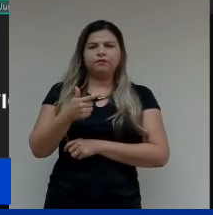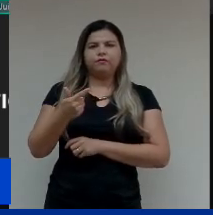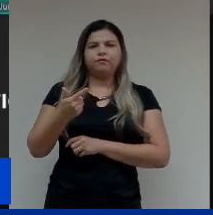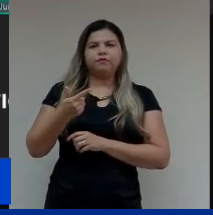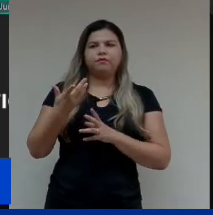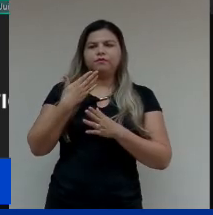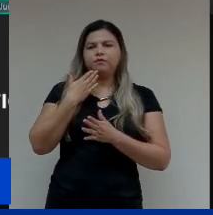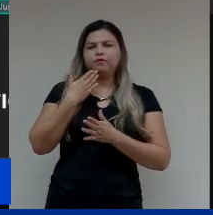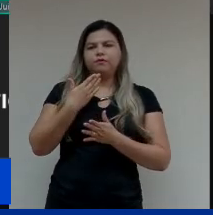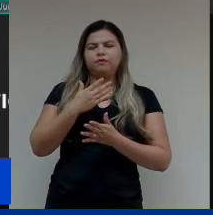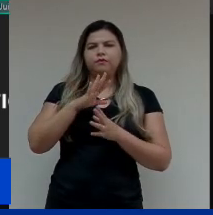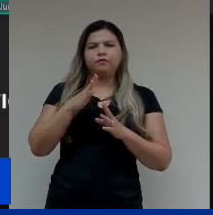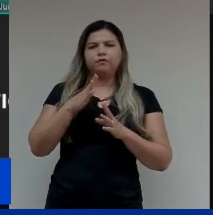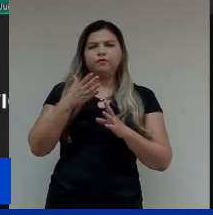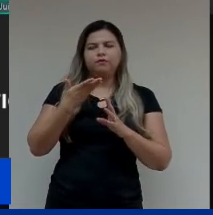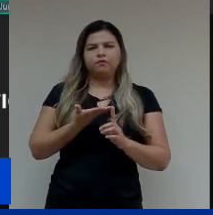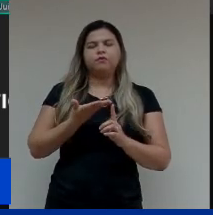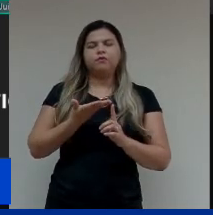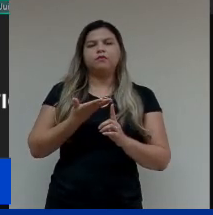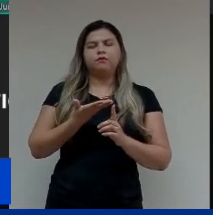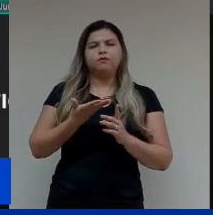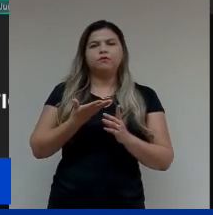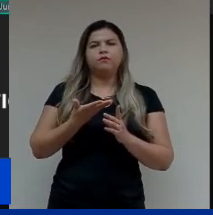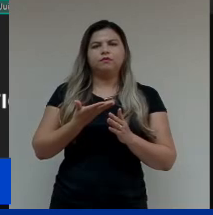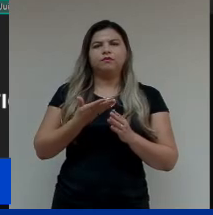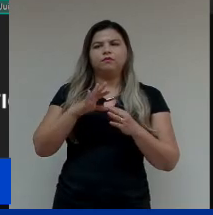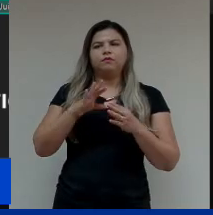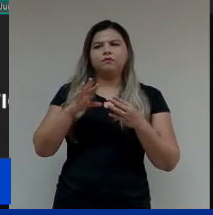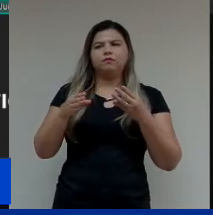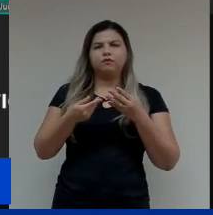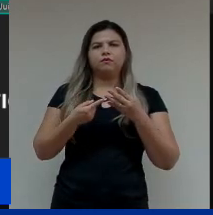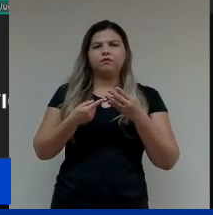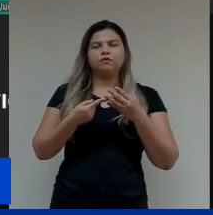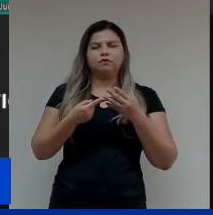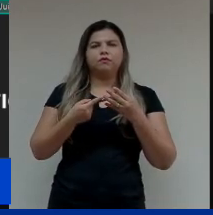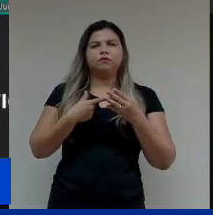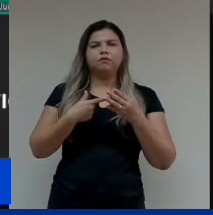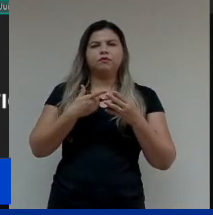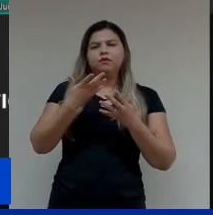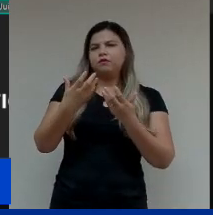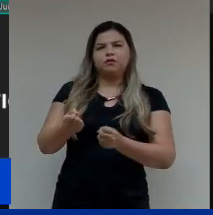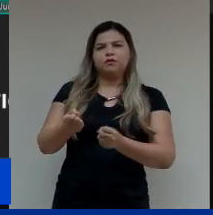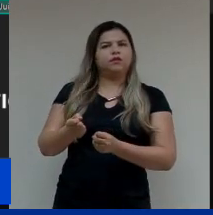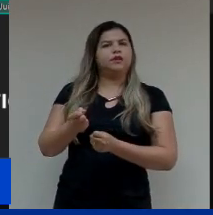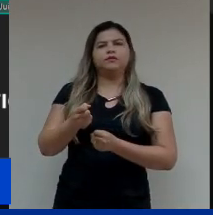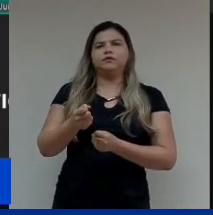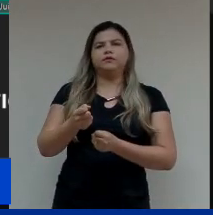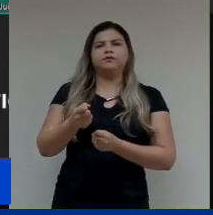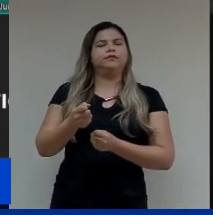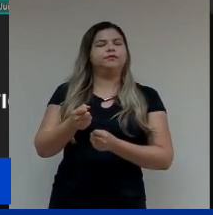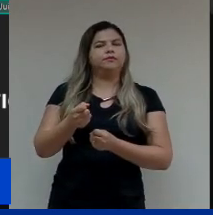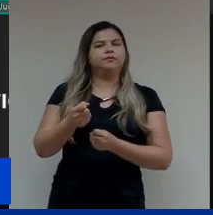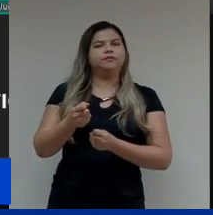especial eleitoral contra o acordo deste colegiado, que havia rejeitado os embargos